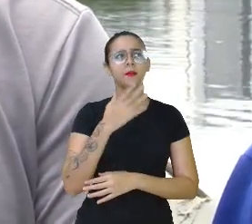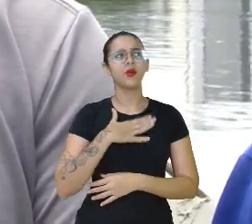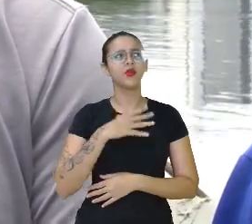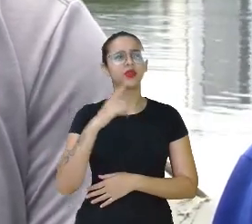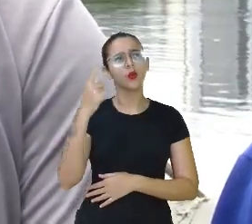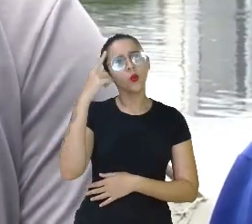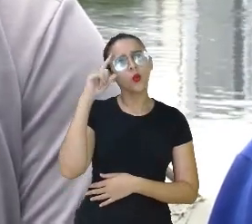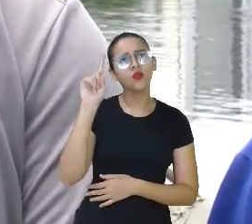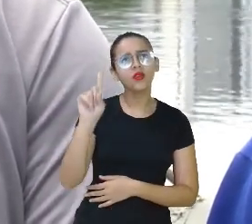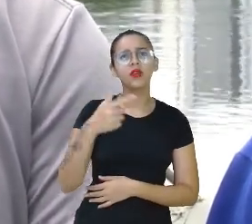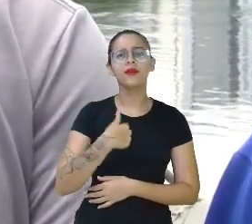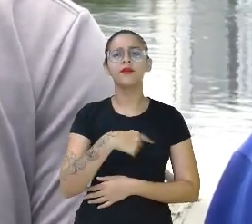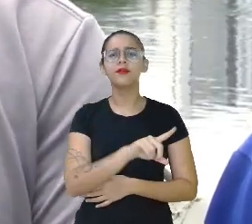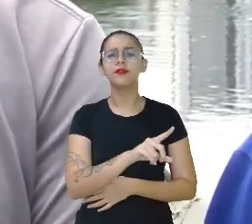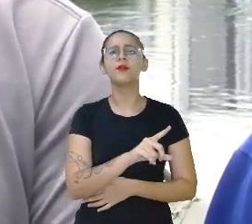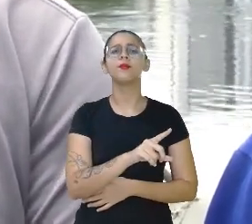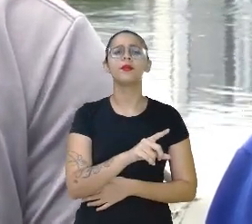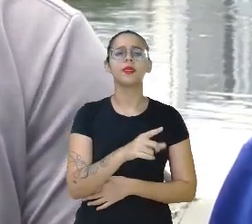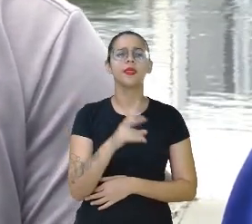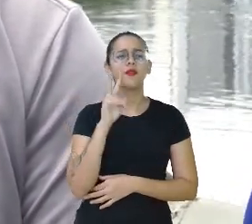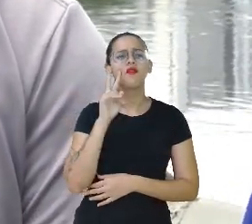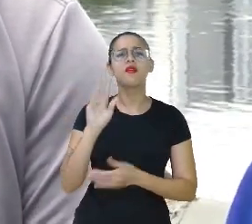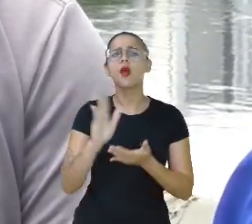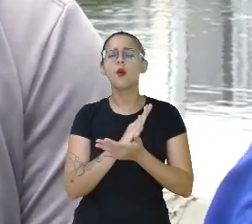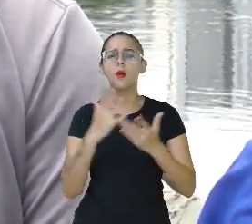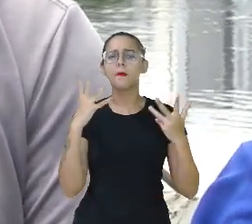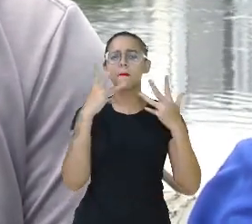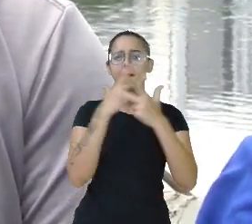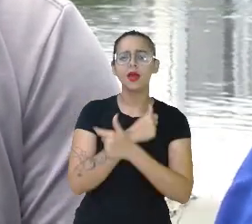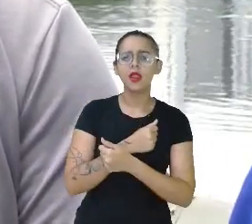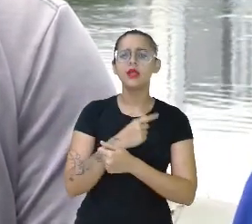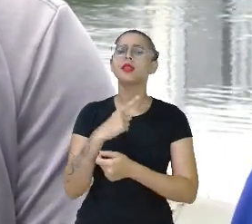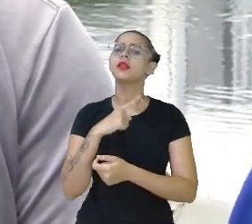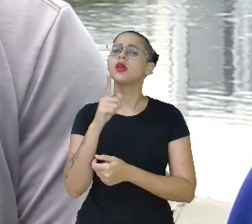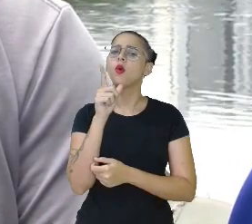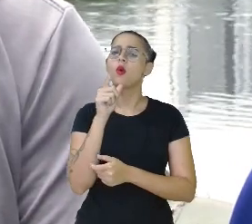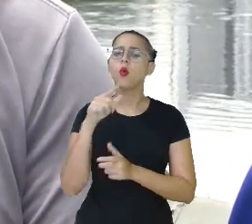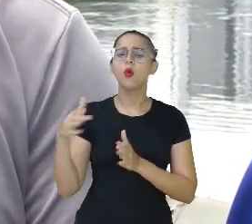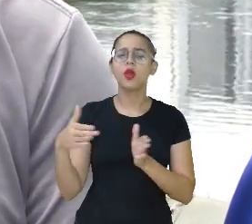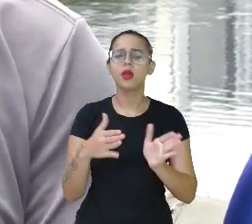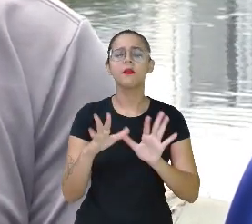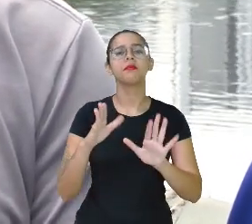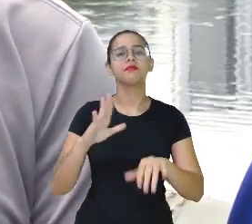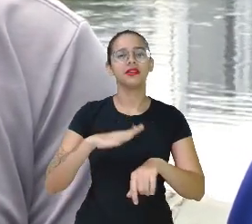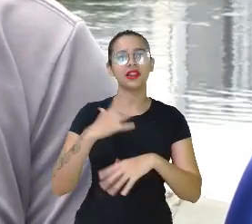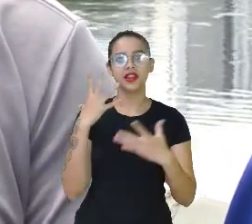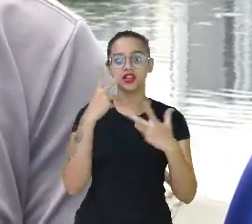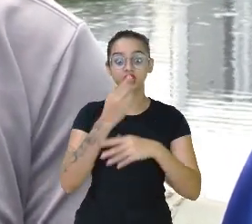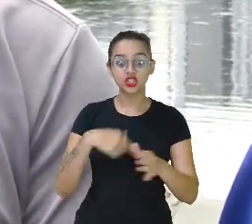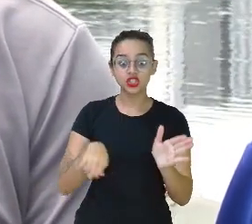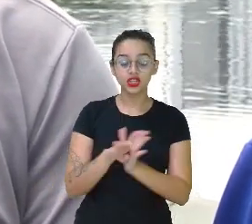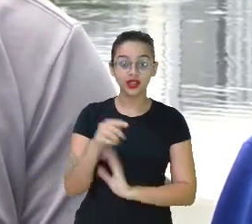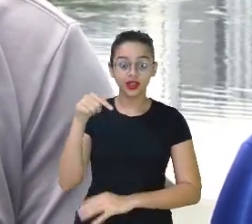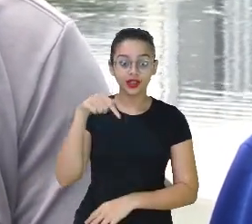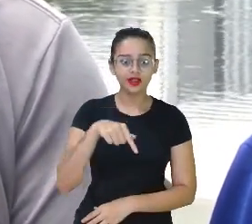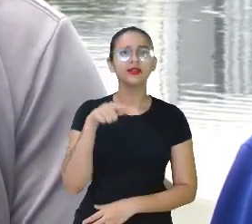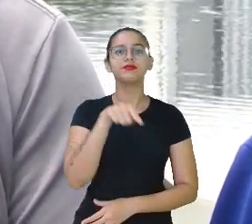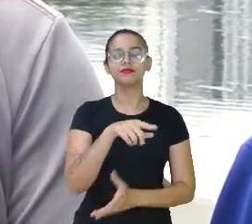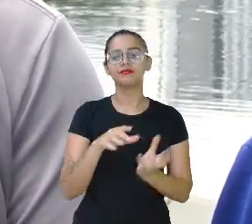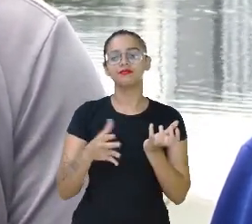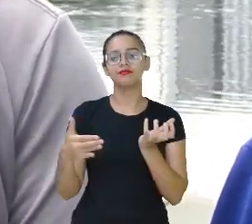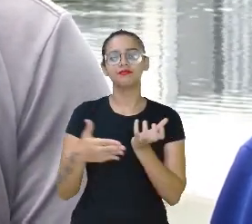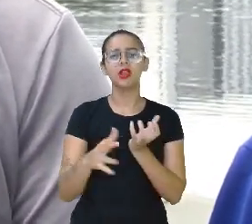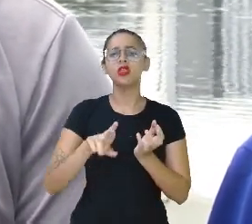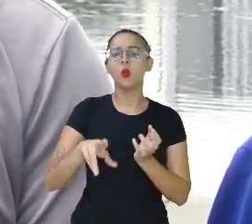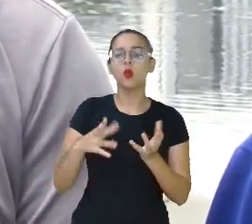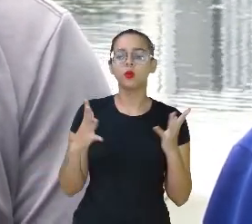dia eu vou ver alguma beleza do rio. Que lá tinha um rio, mas realmente era mais limpo, né? Quando cheguei aqui, esse rio Capibaribe não era tão